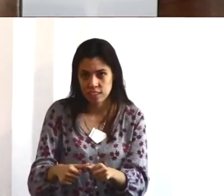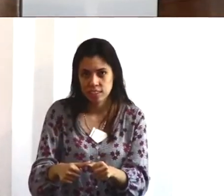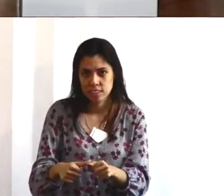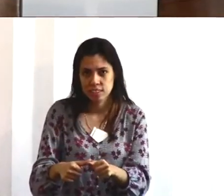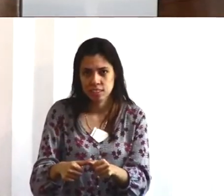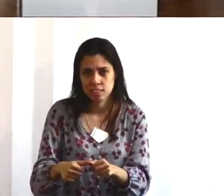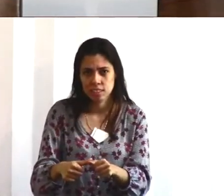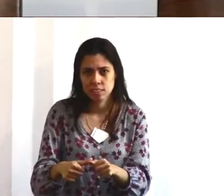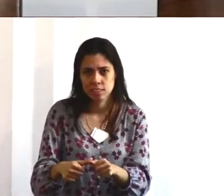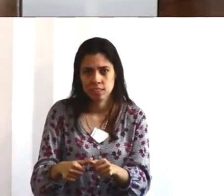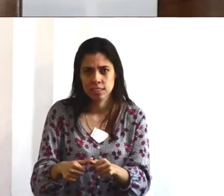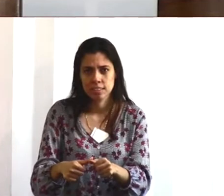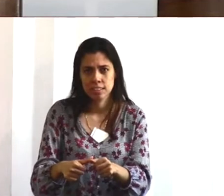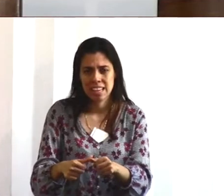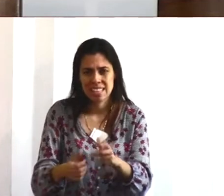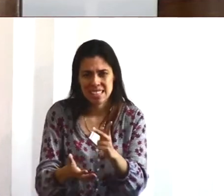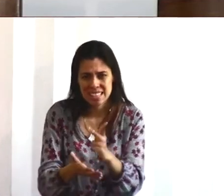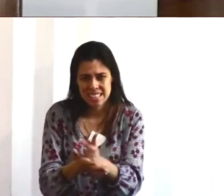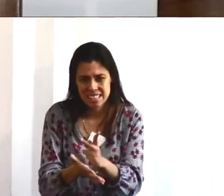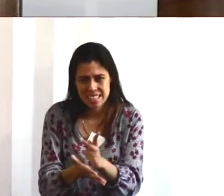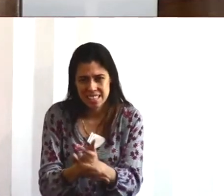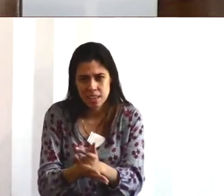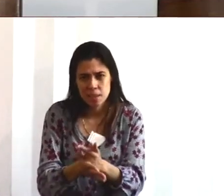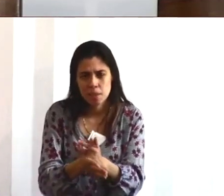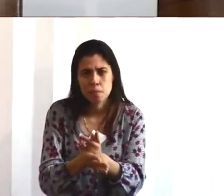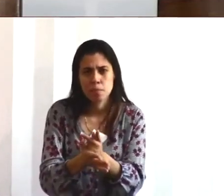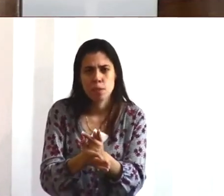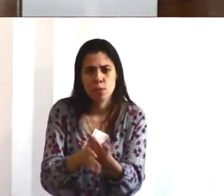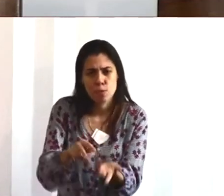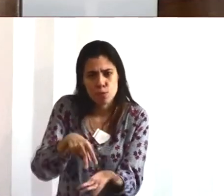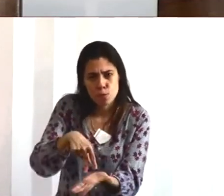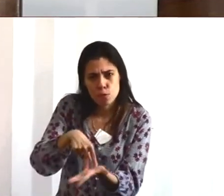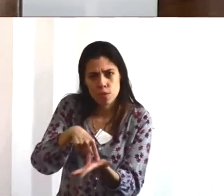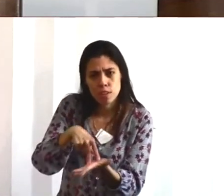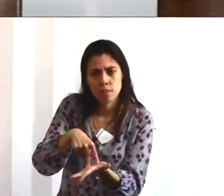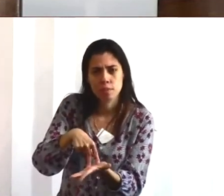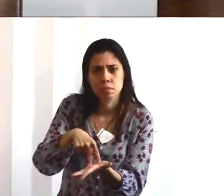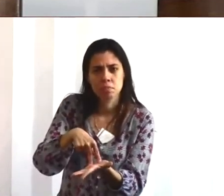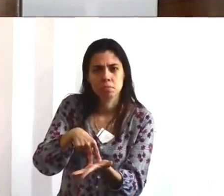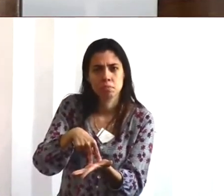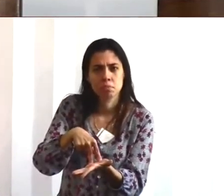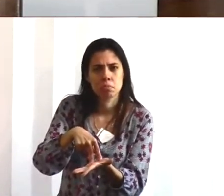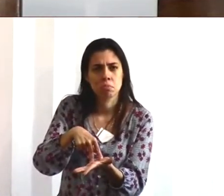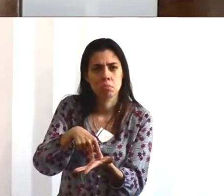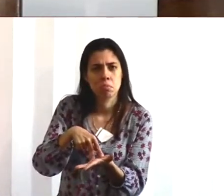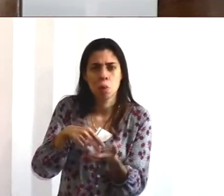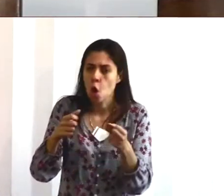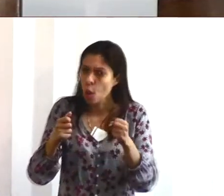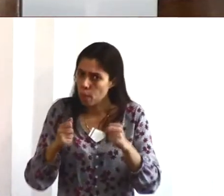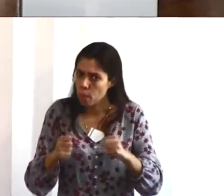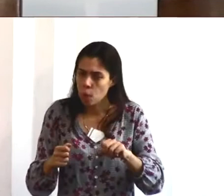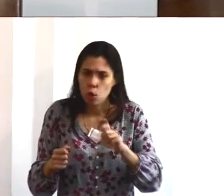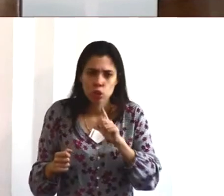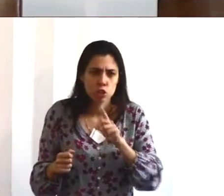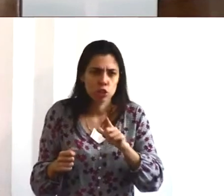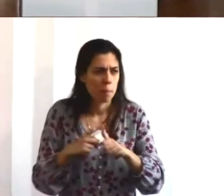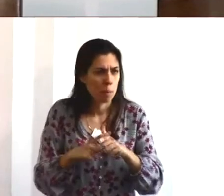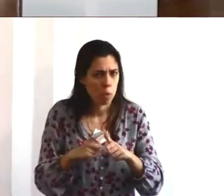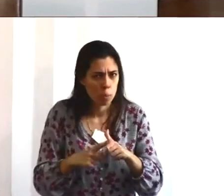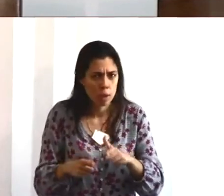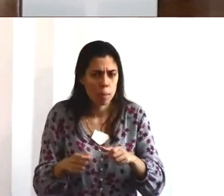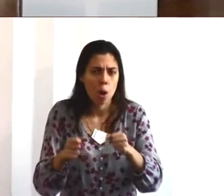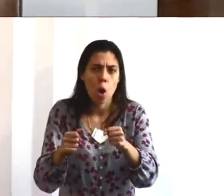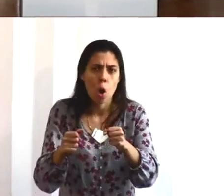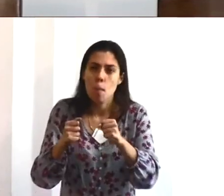a cidade não será abalada, o seu povo não será destruído. E a ideia que o salmista traz é essa: há um